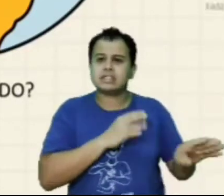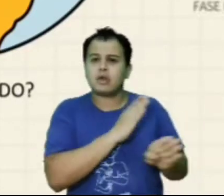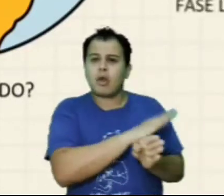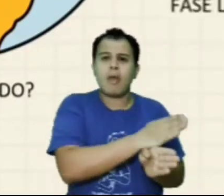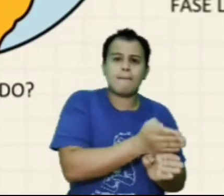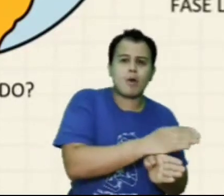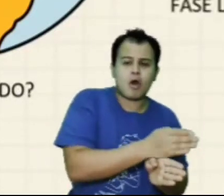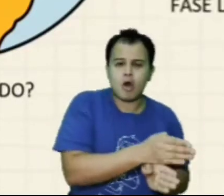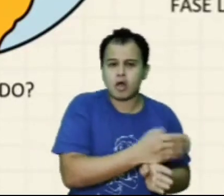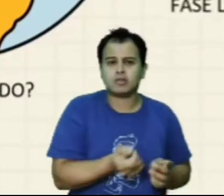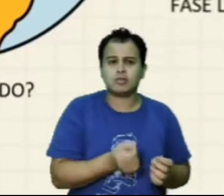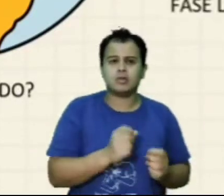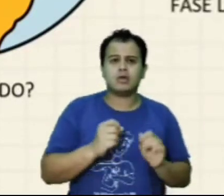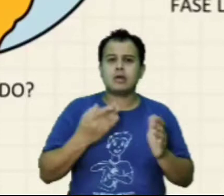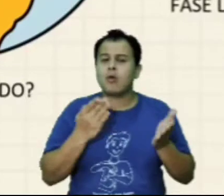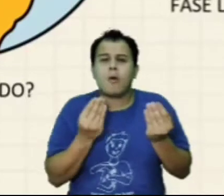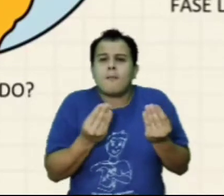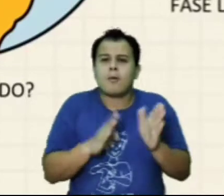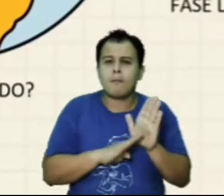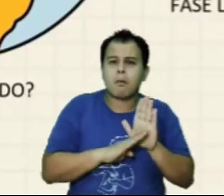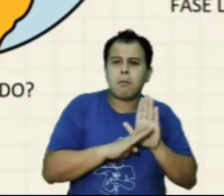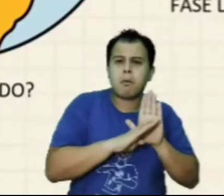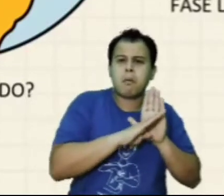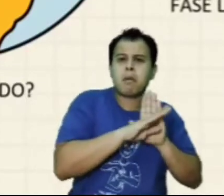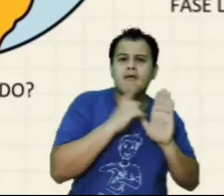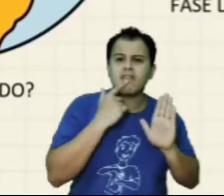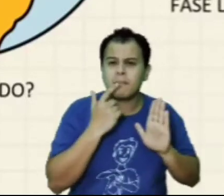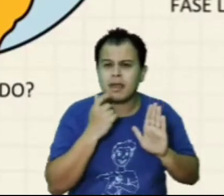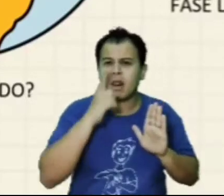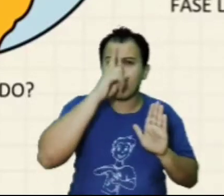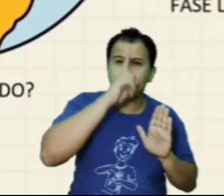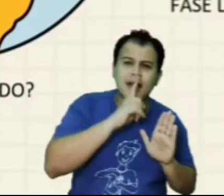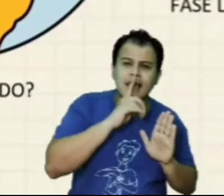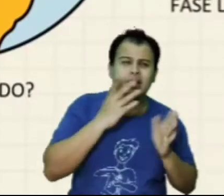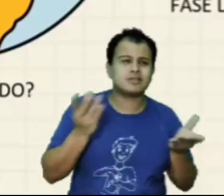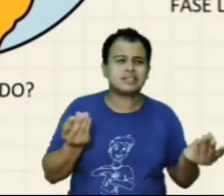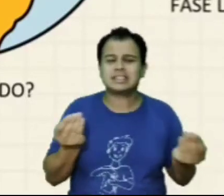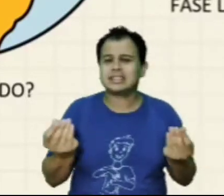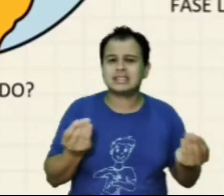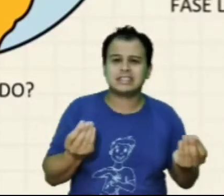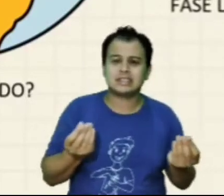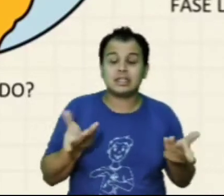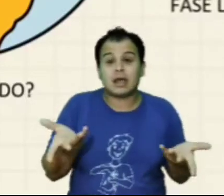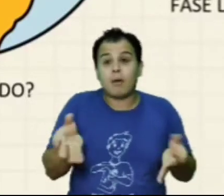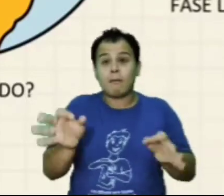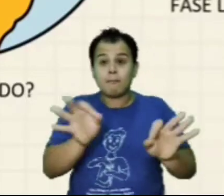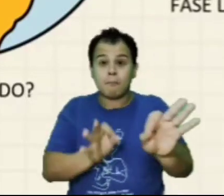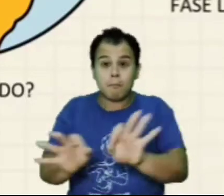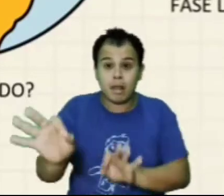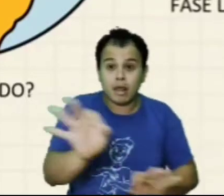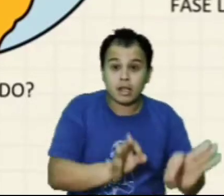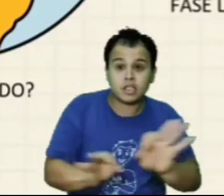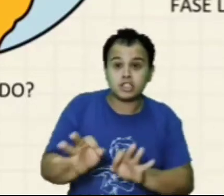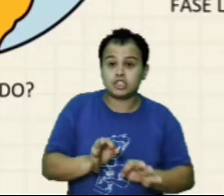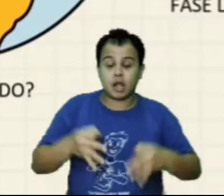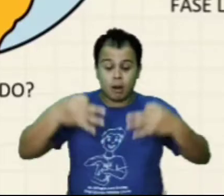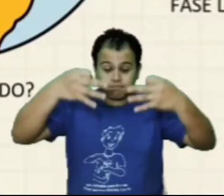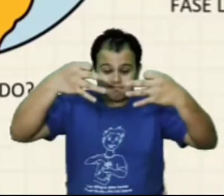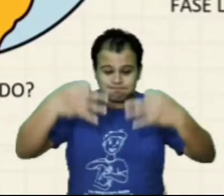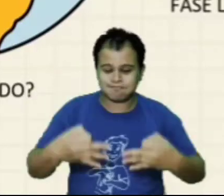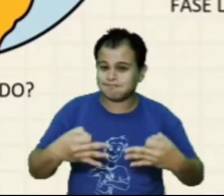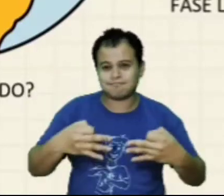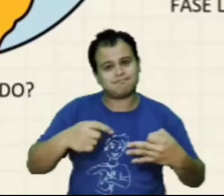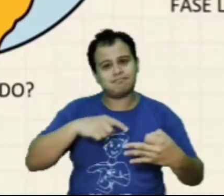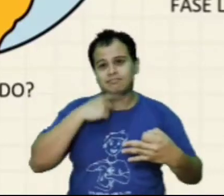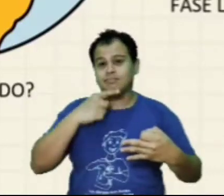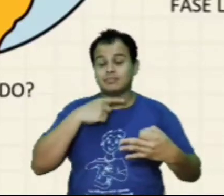repente está na amarela, de repente está na laranja. Nós não temos muito como planejar as nossas ações. A gente